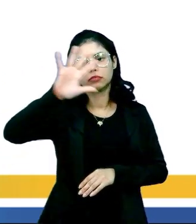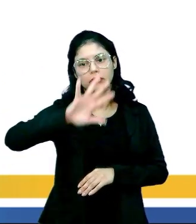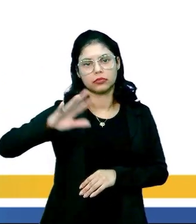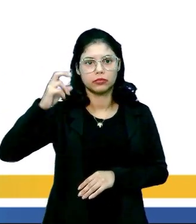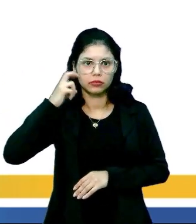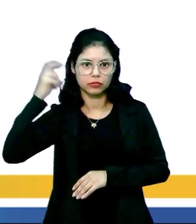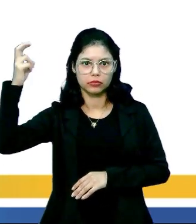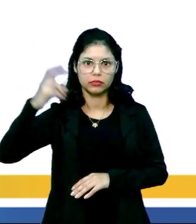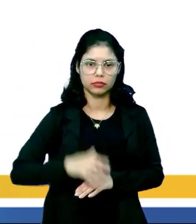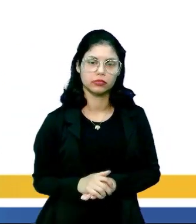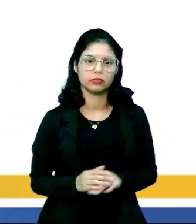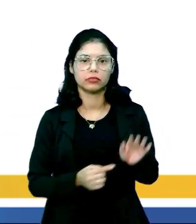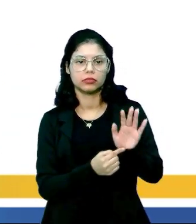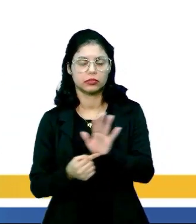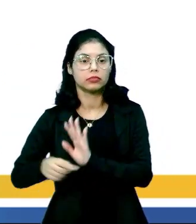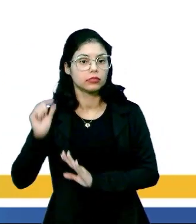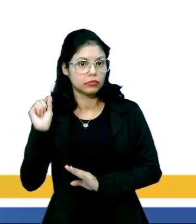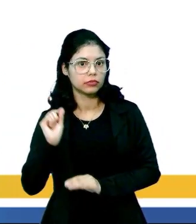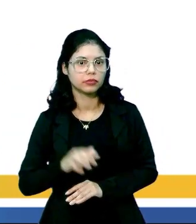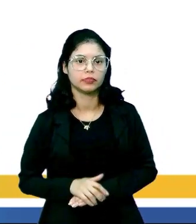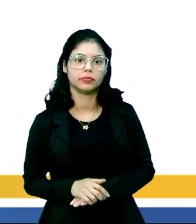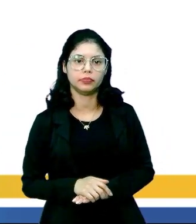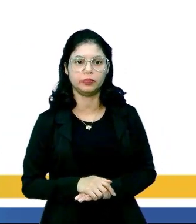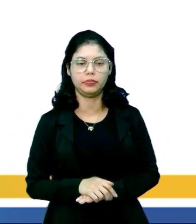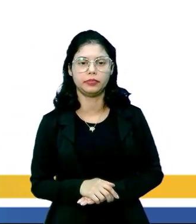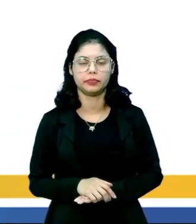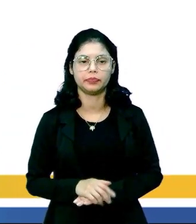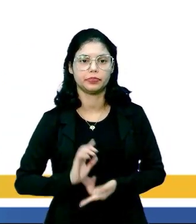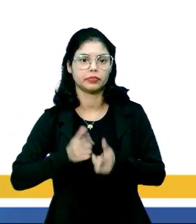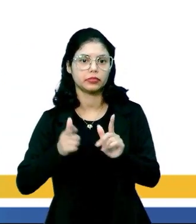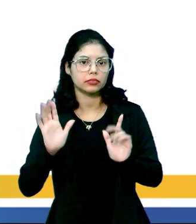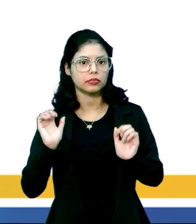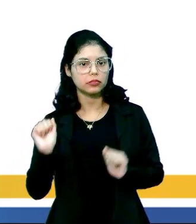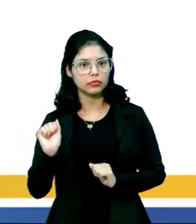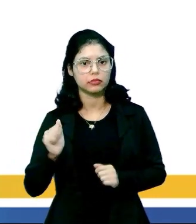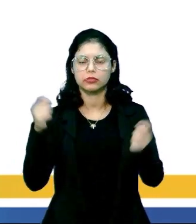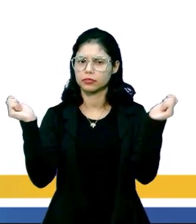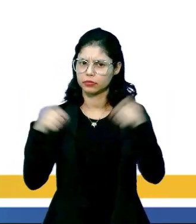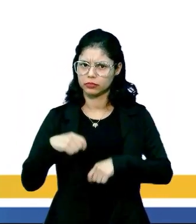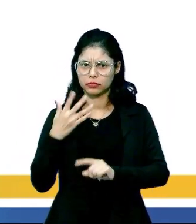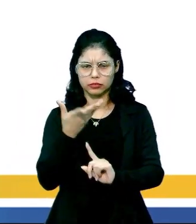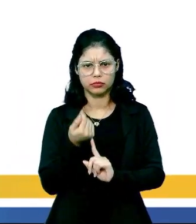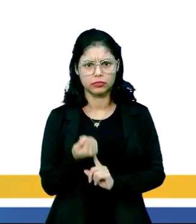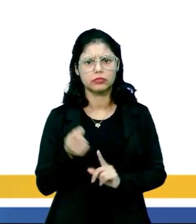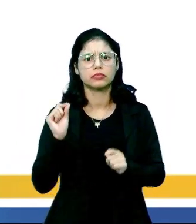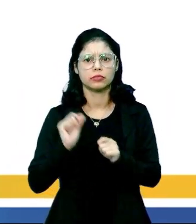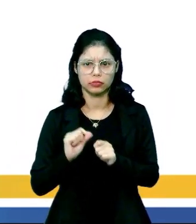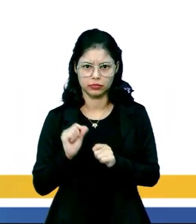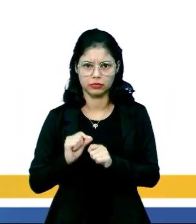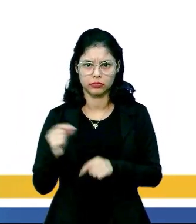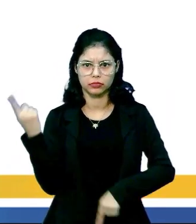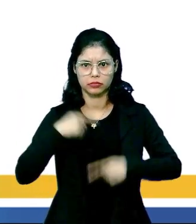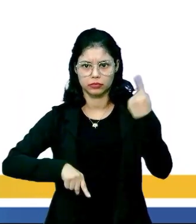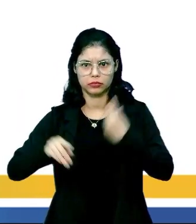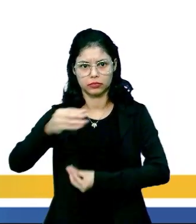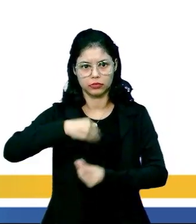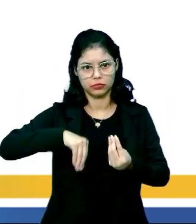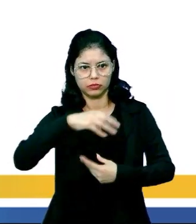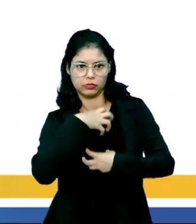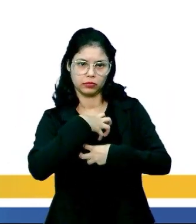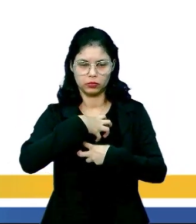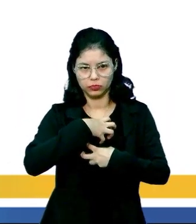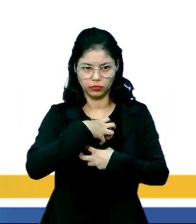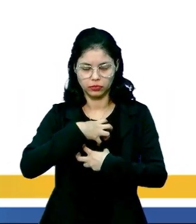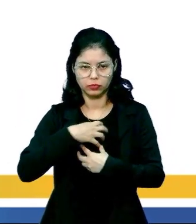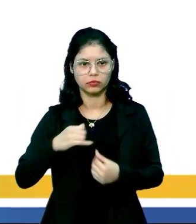internacionalização cultural mostrou que letra A é possível que artistas façam sucesso com